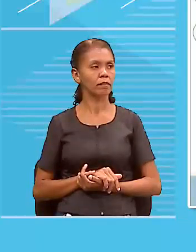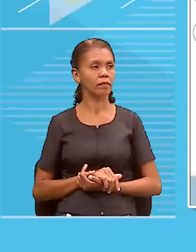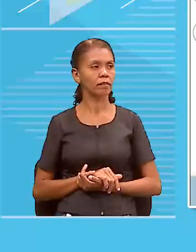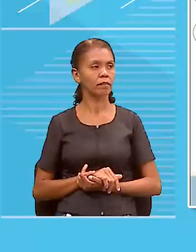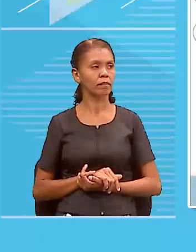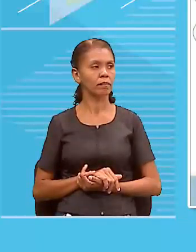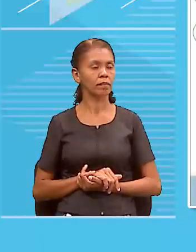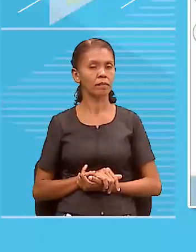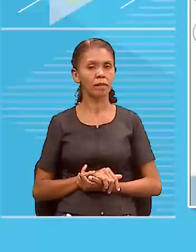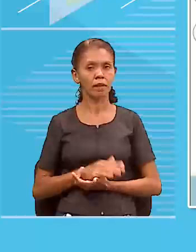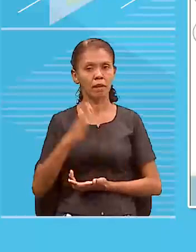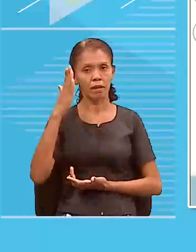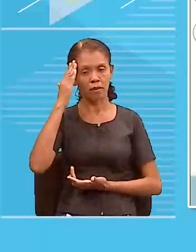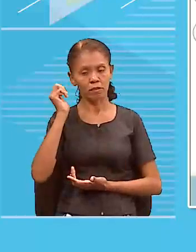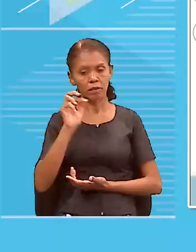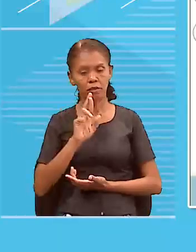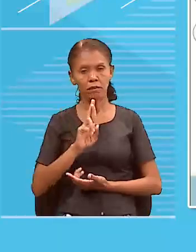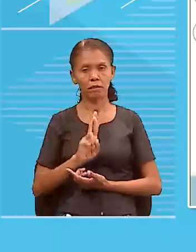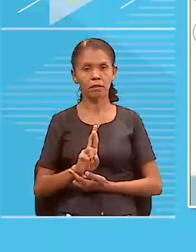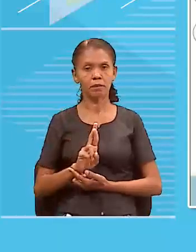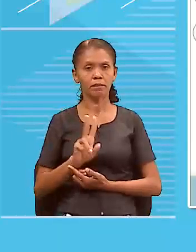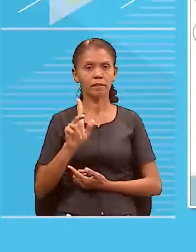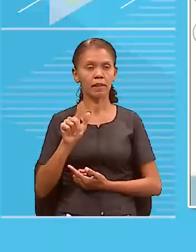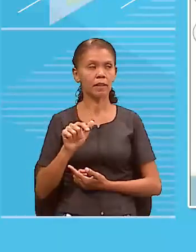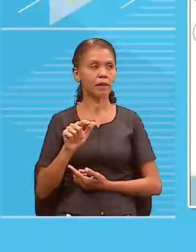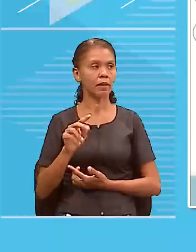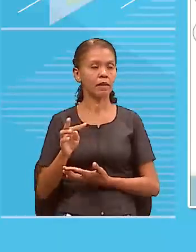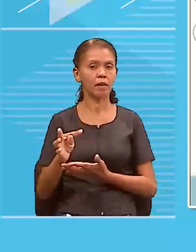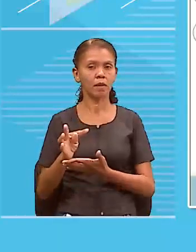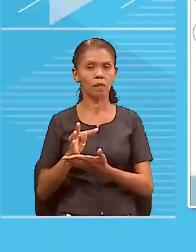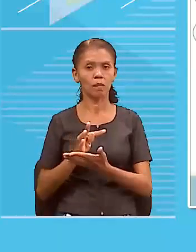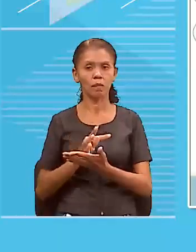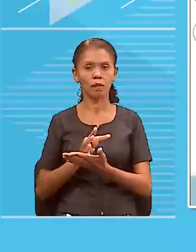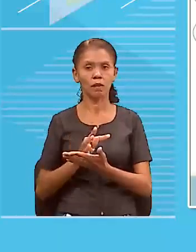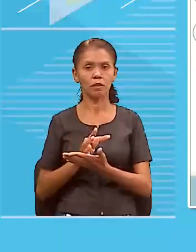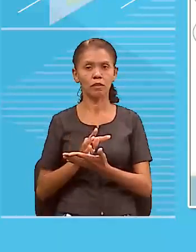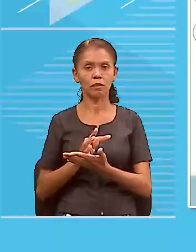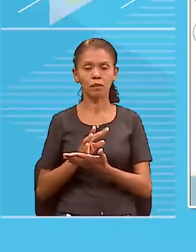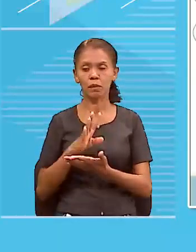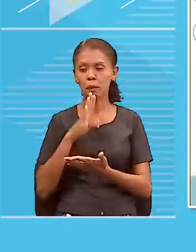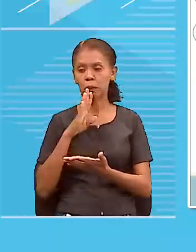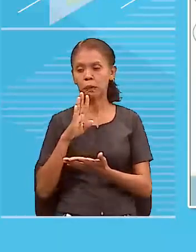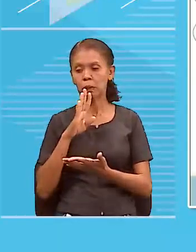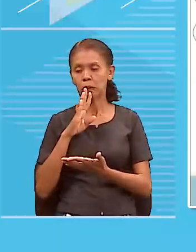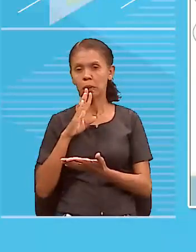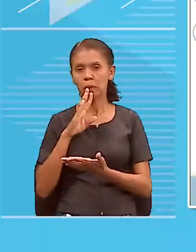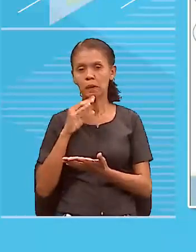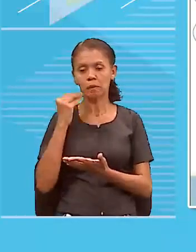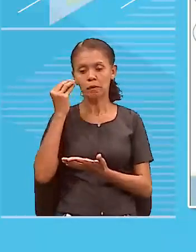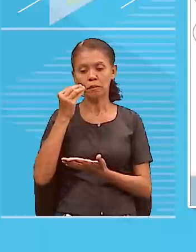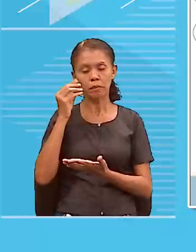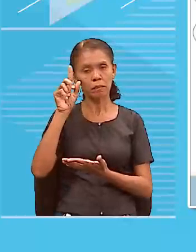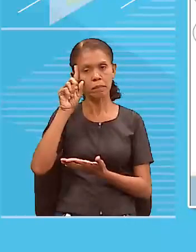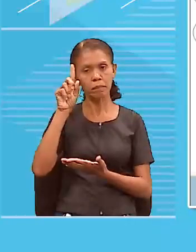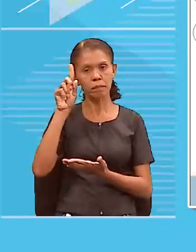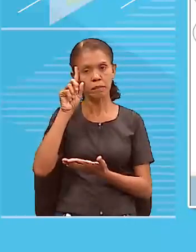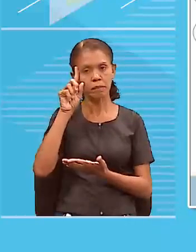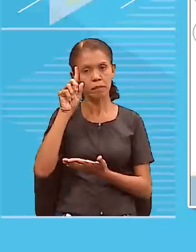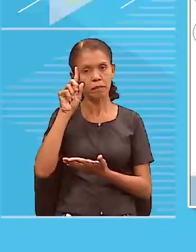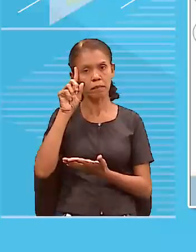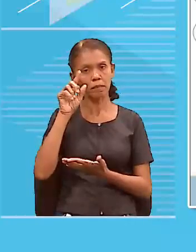sei essa resposta não sei porque é um texto do meu dia a dia tá por menos que você tenha